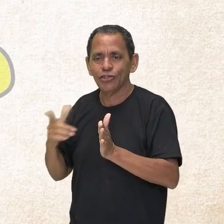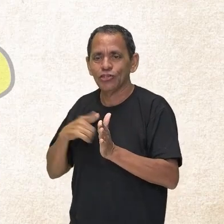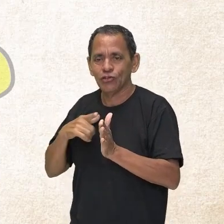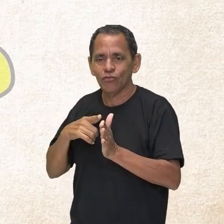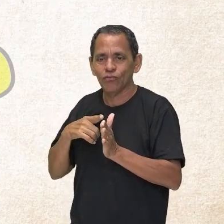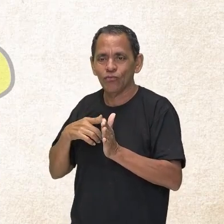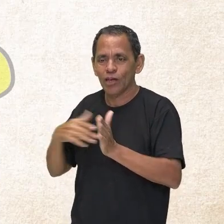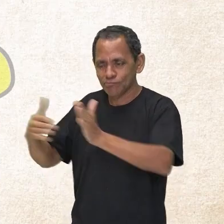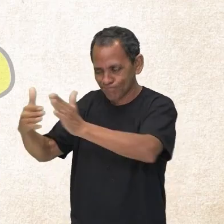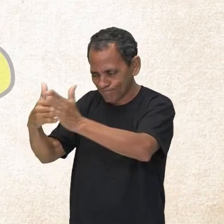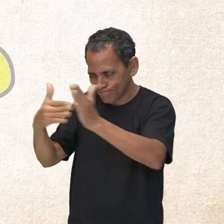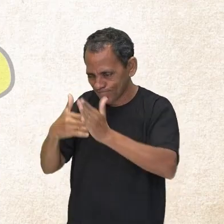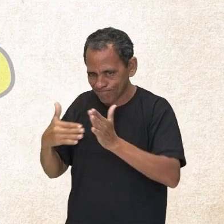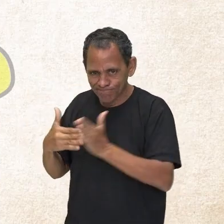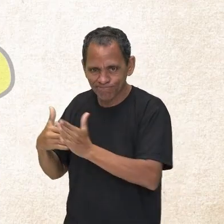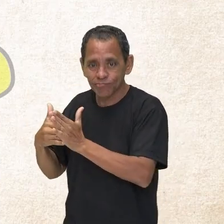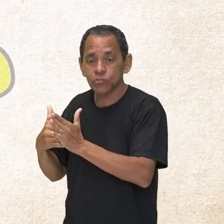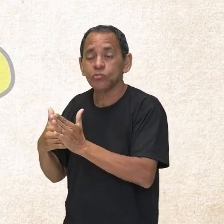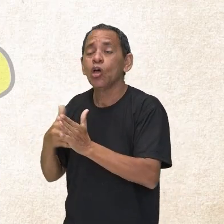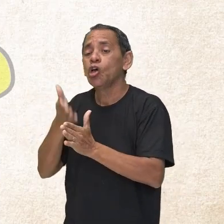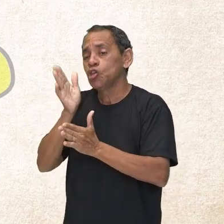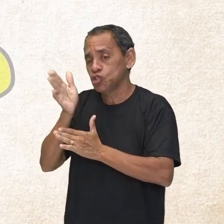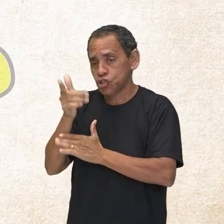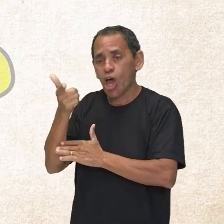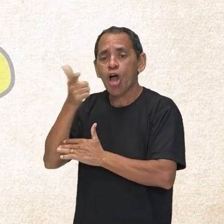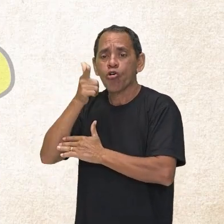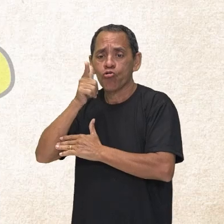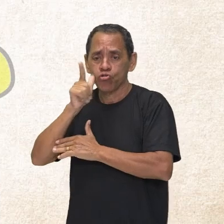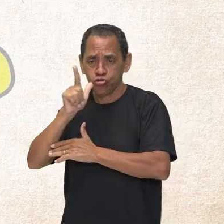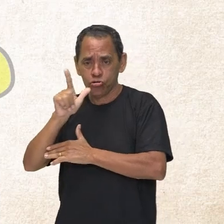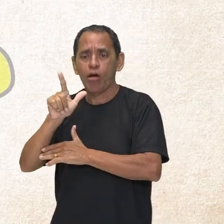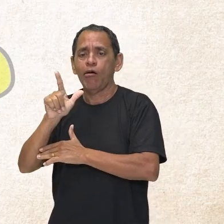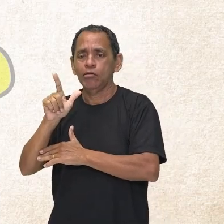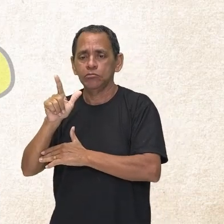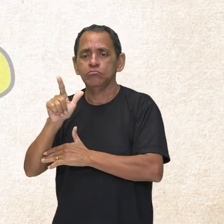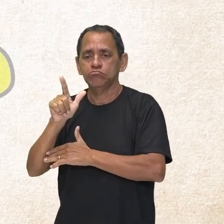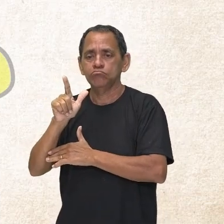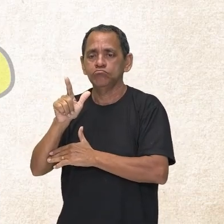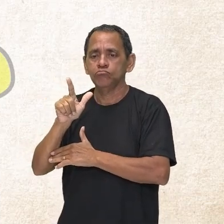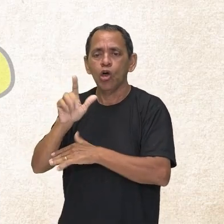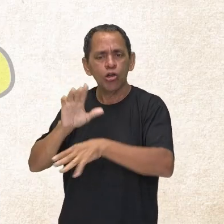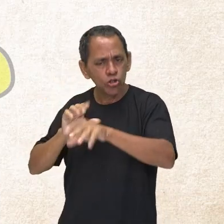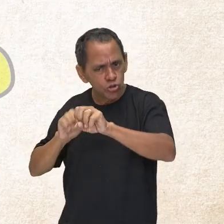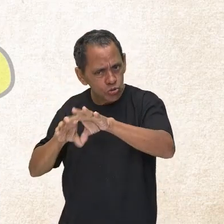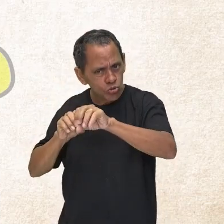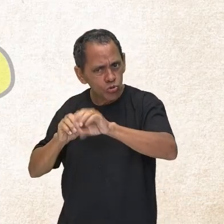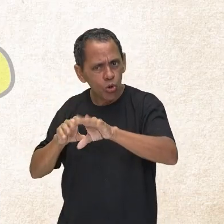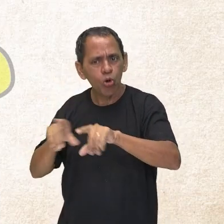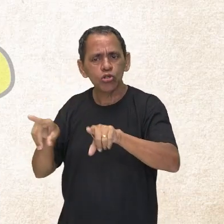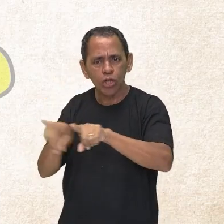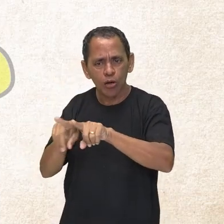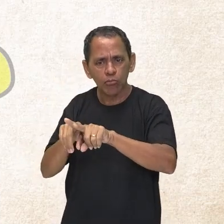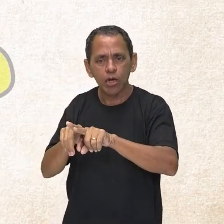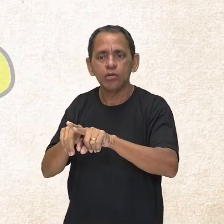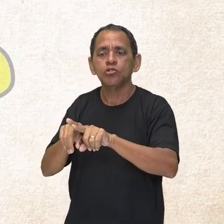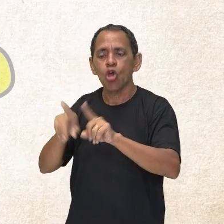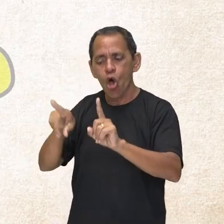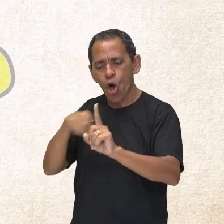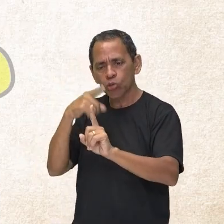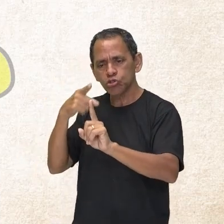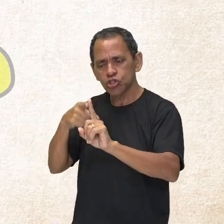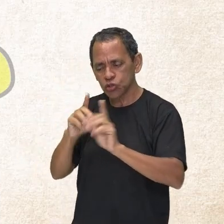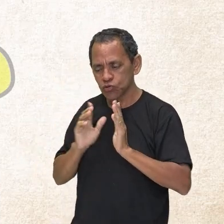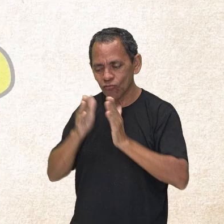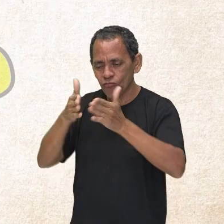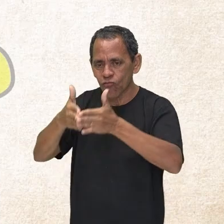tinha conquistado, era um homem estudado, ele tinha os seus objetivos e tudo ali mudou. E aí